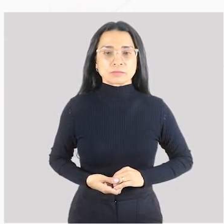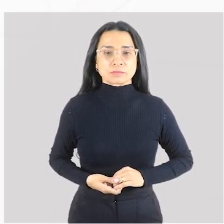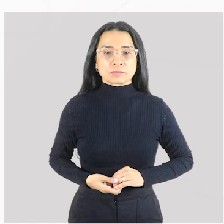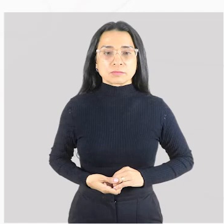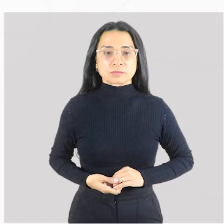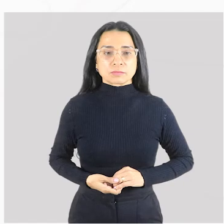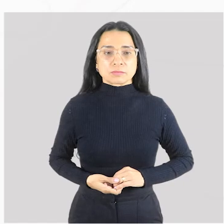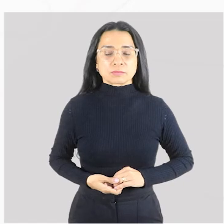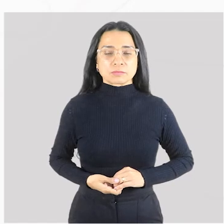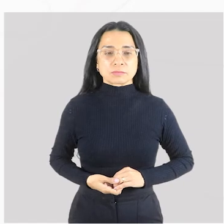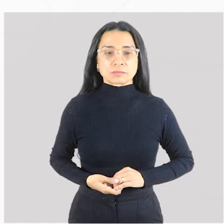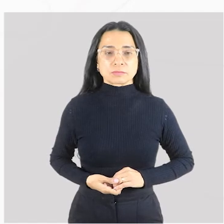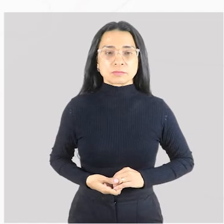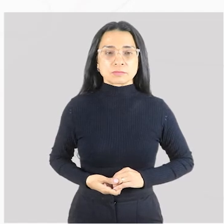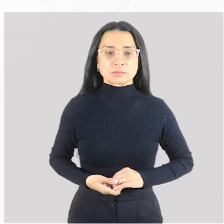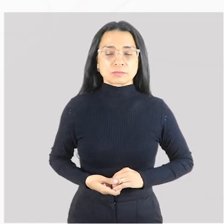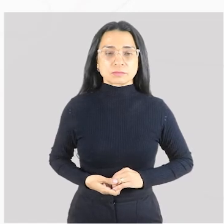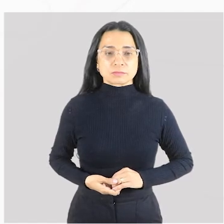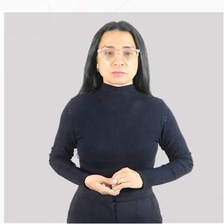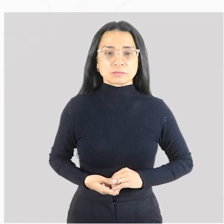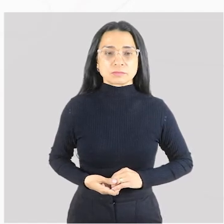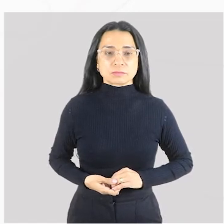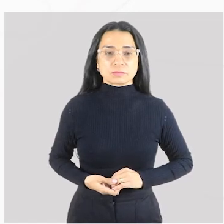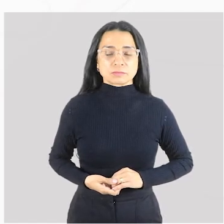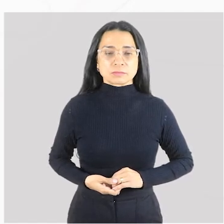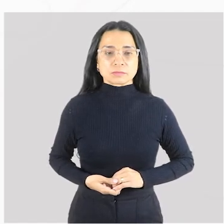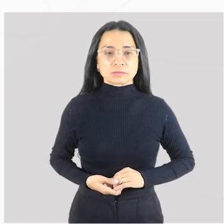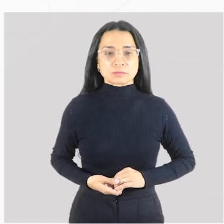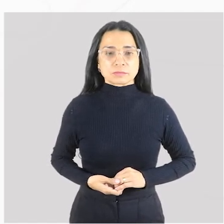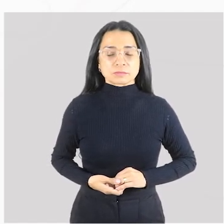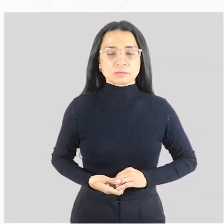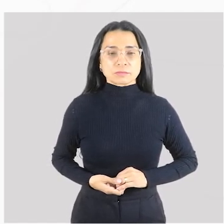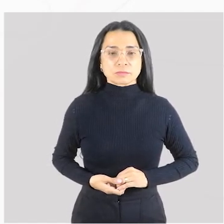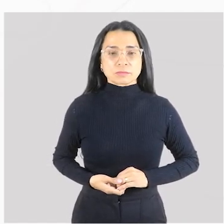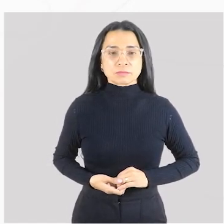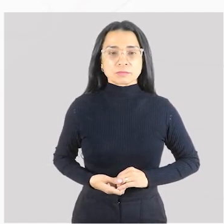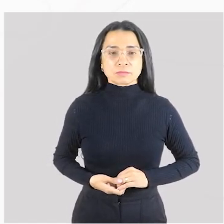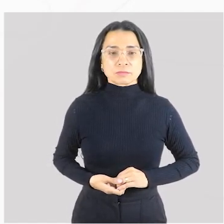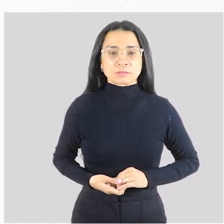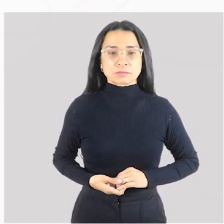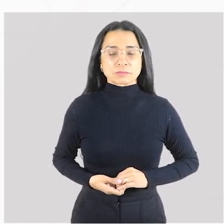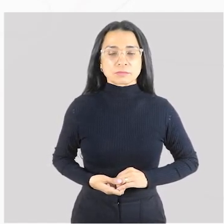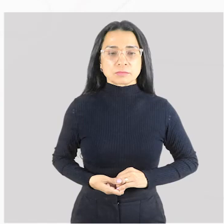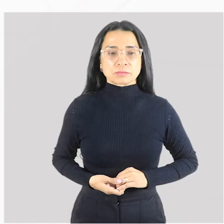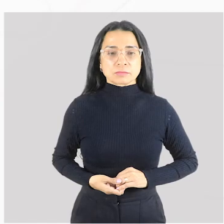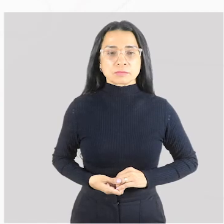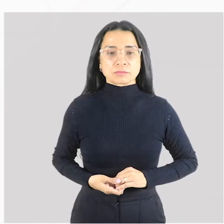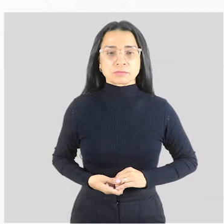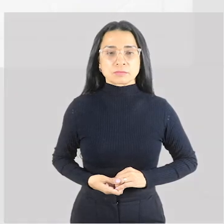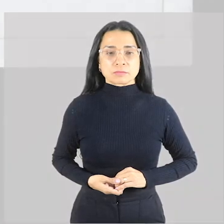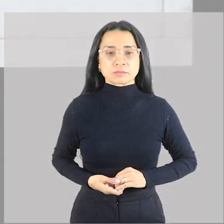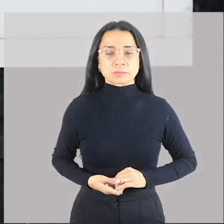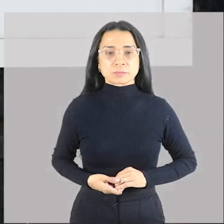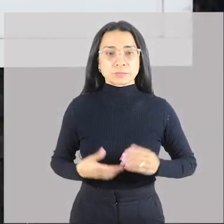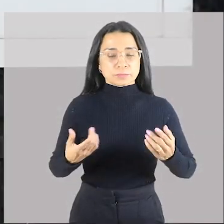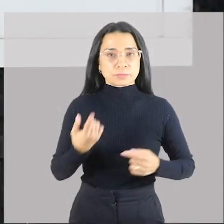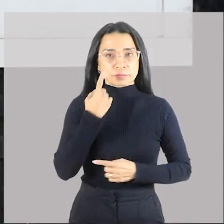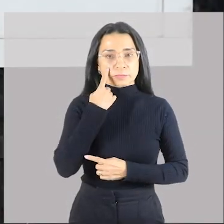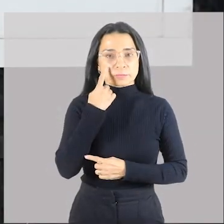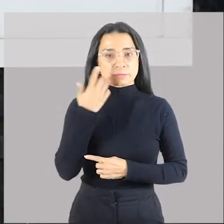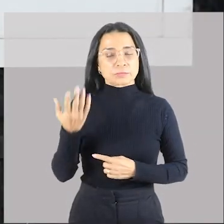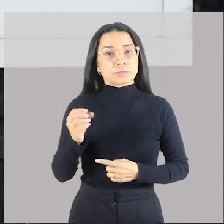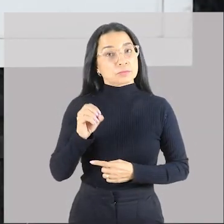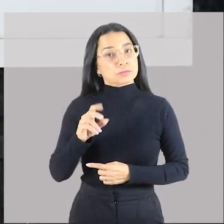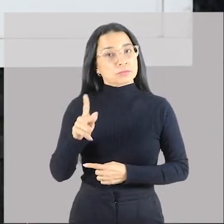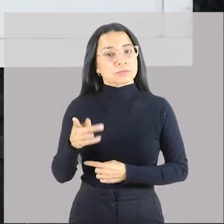anos? Considere 1,04 elevado a 36 igual a 4,10.